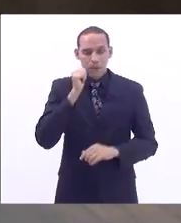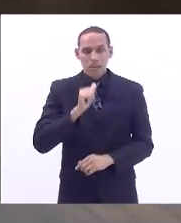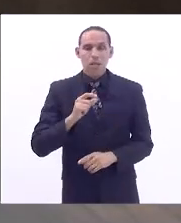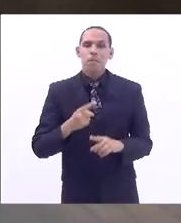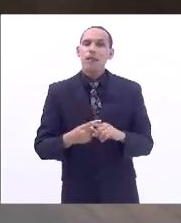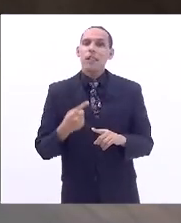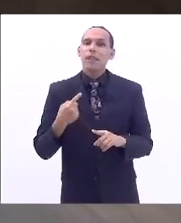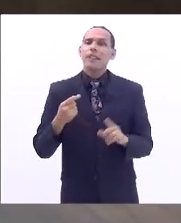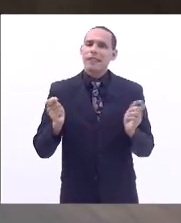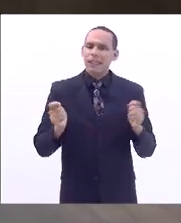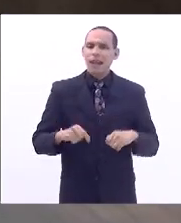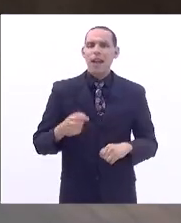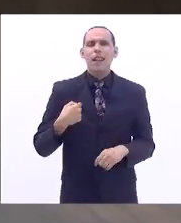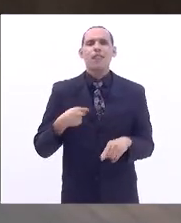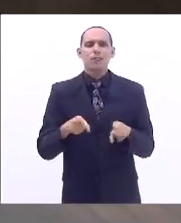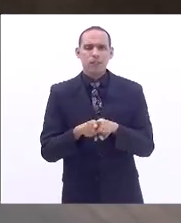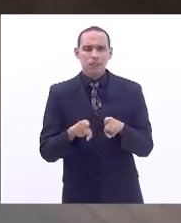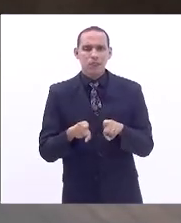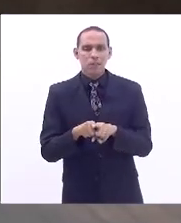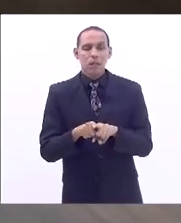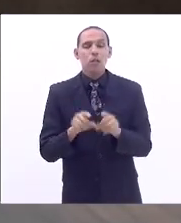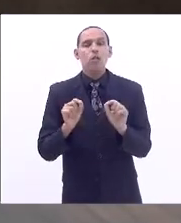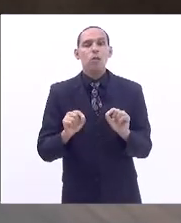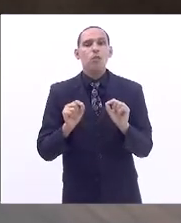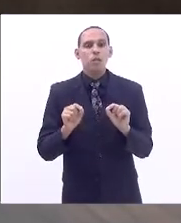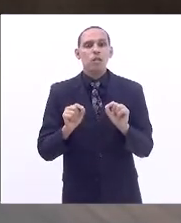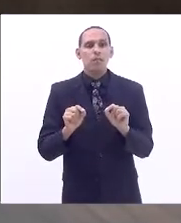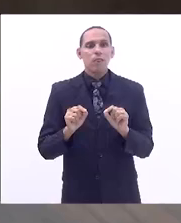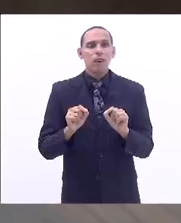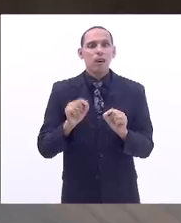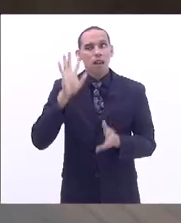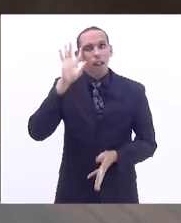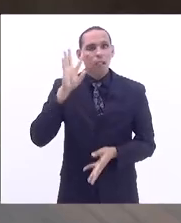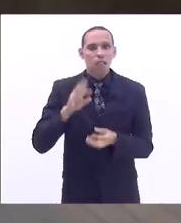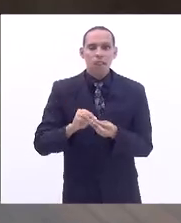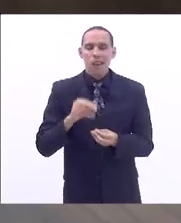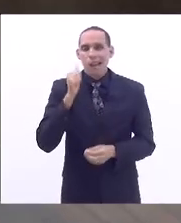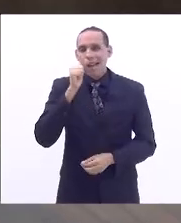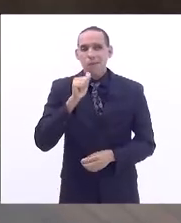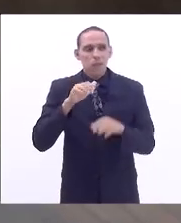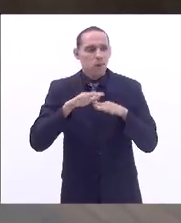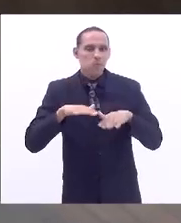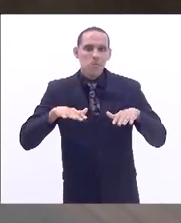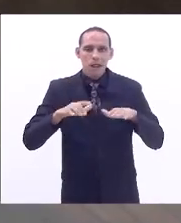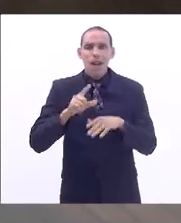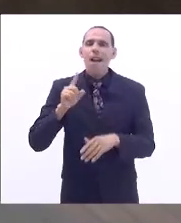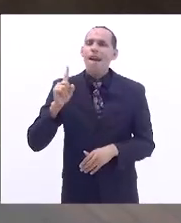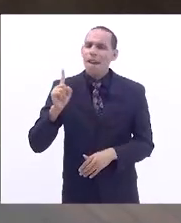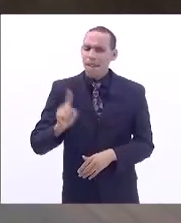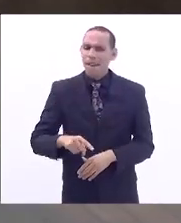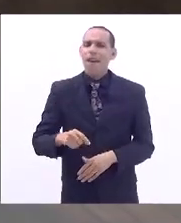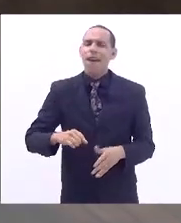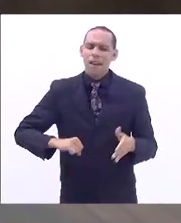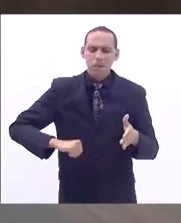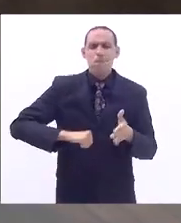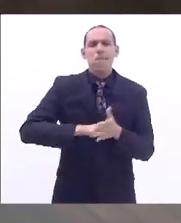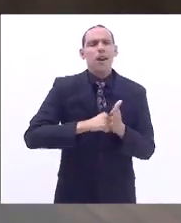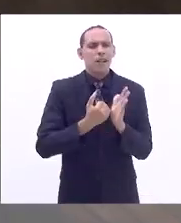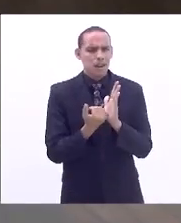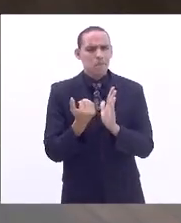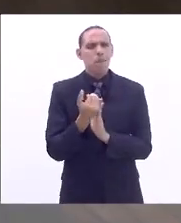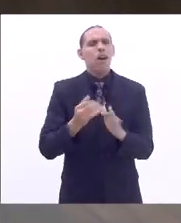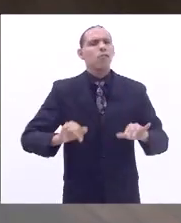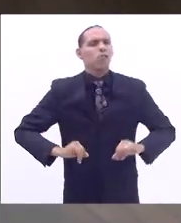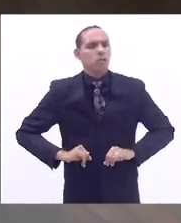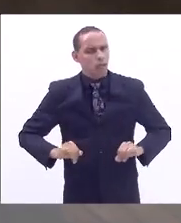posso inclusive intuir que as mulheres sejam as mãos impactadas